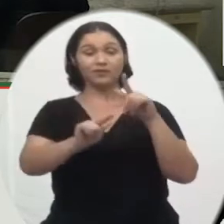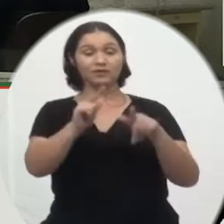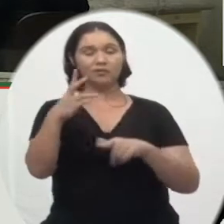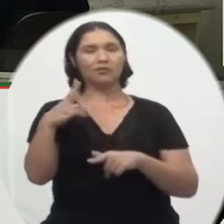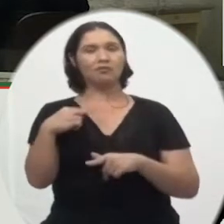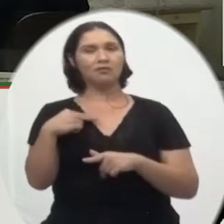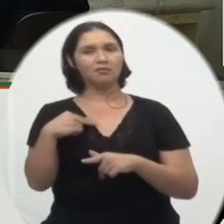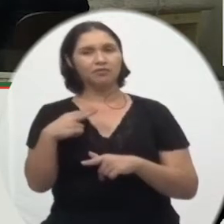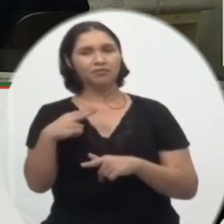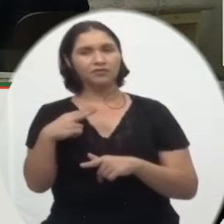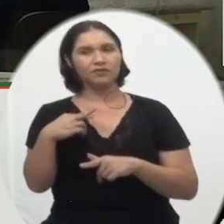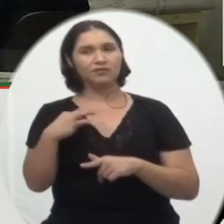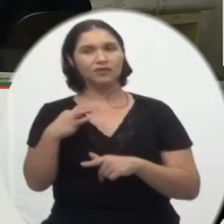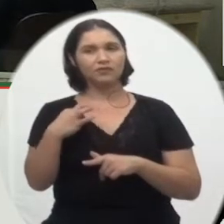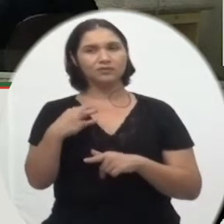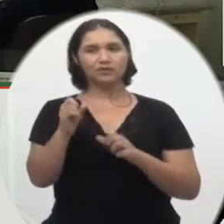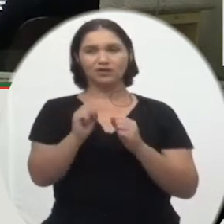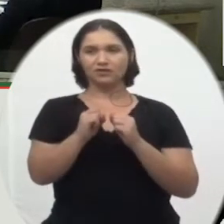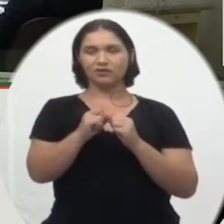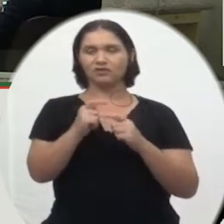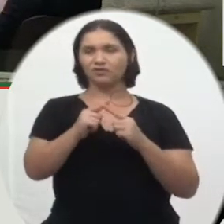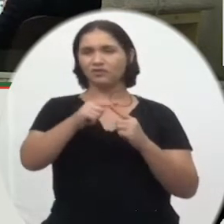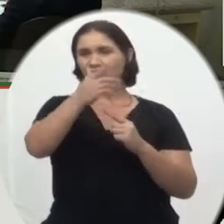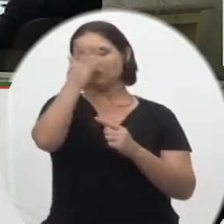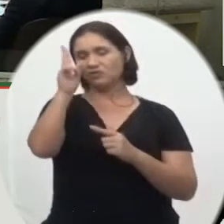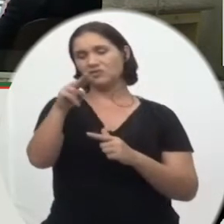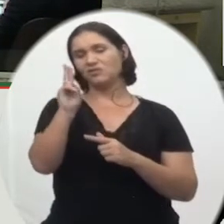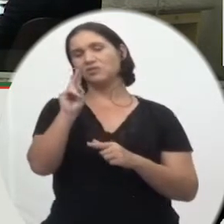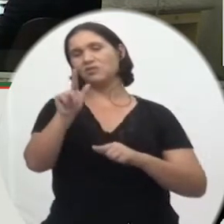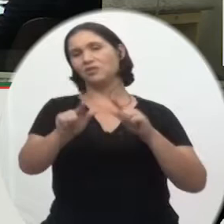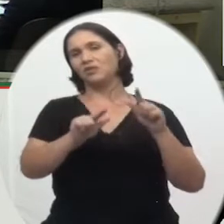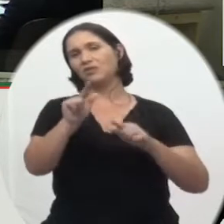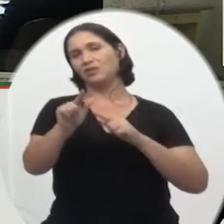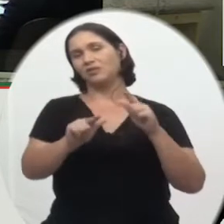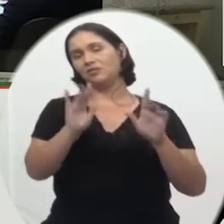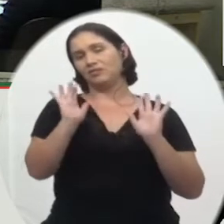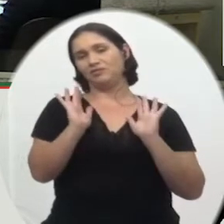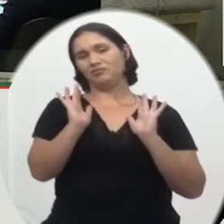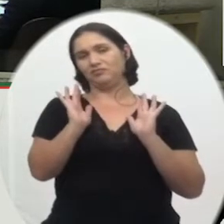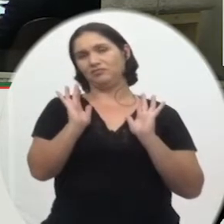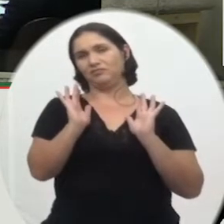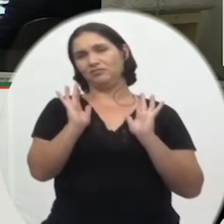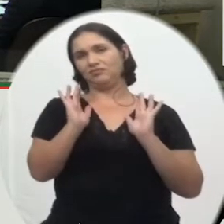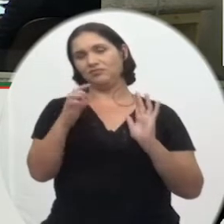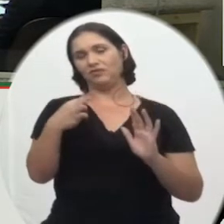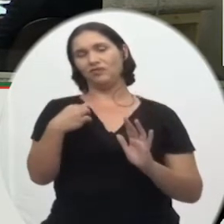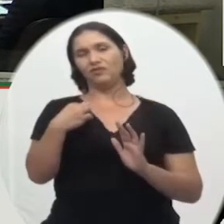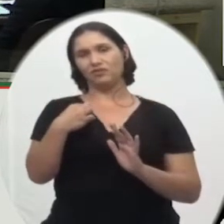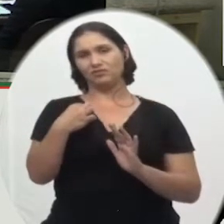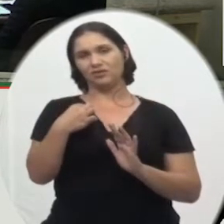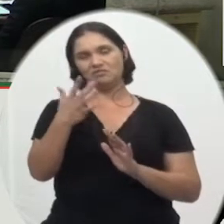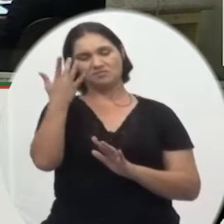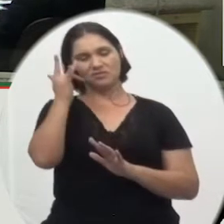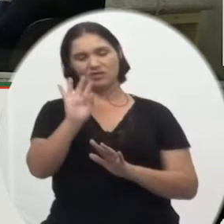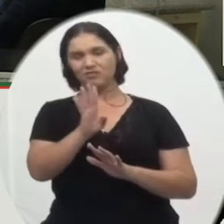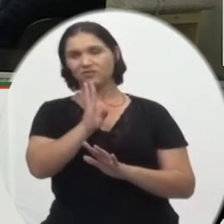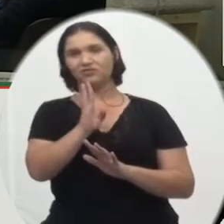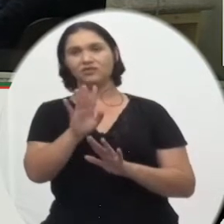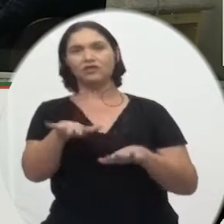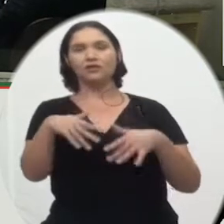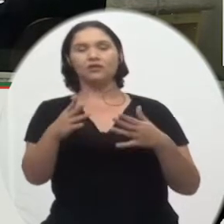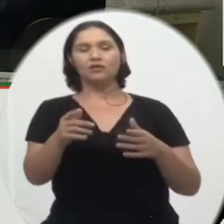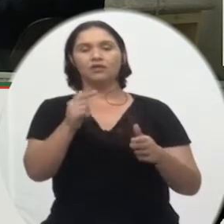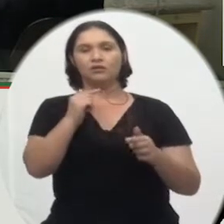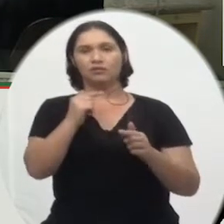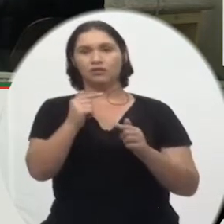nunca fizeram nada pelos outros de graça e não sabem o que é um trabalho voluntário. Então, critico mesmo, né? Aí criticam porque eles não sabem o